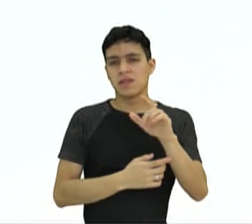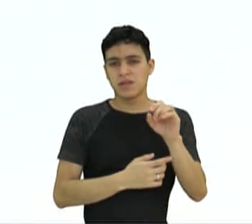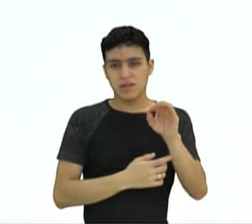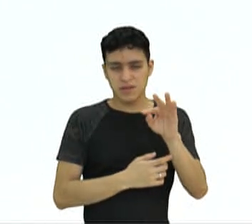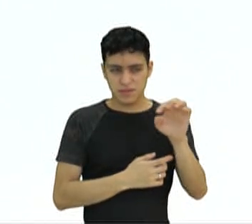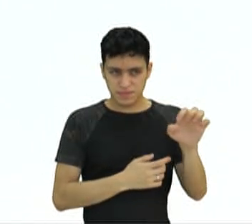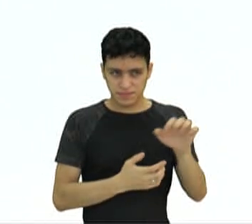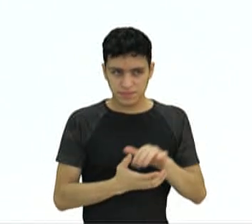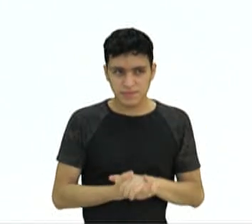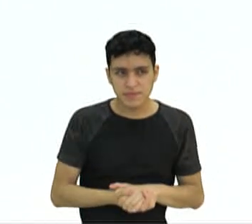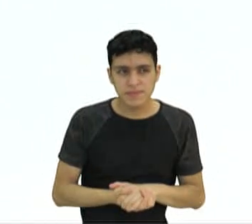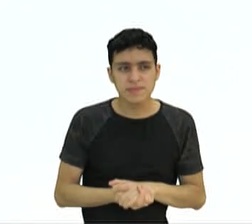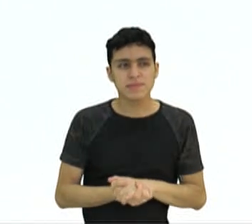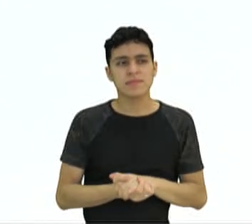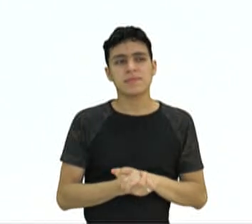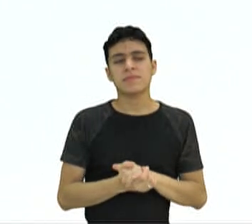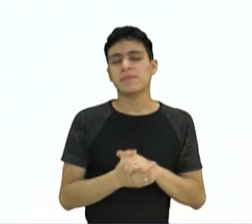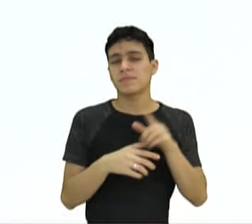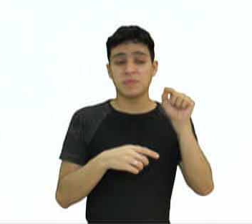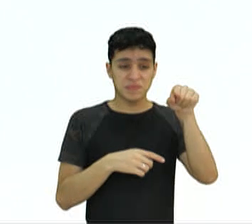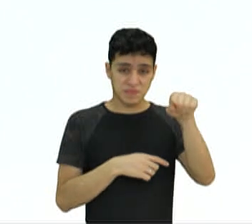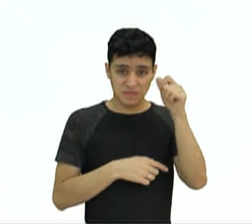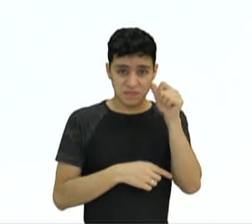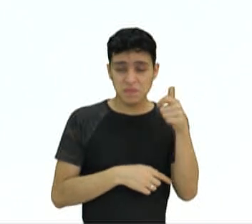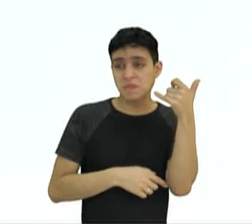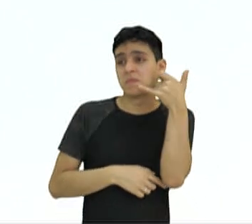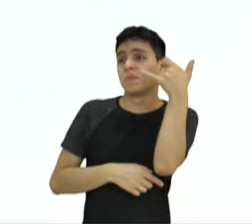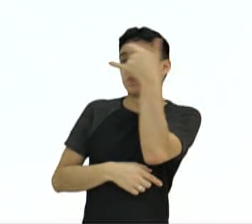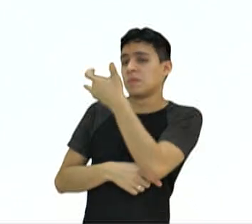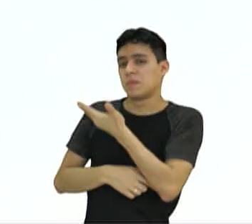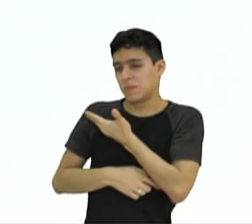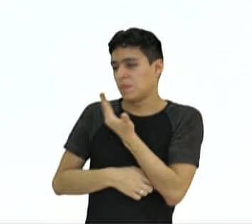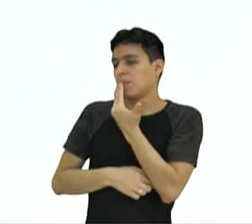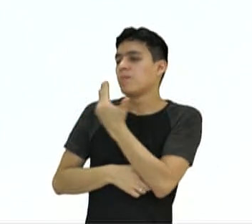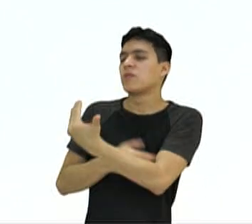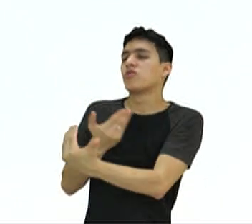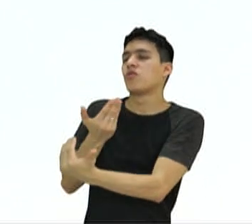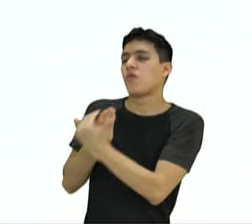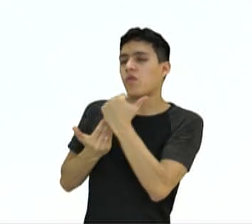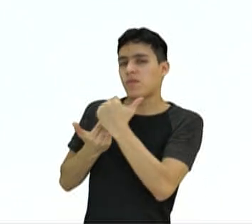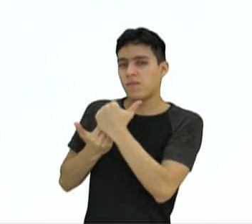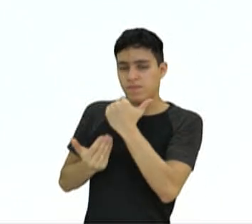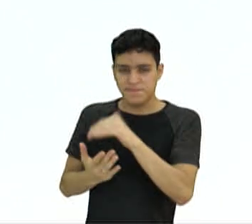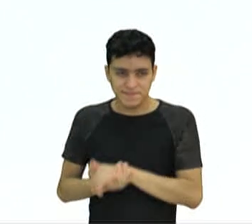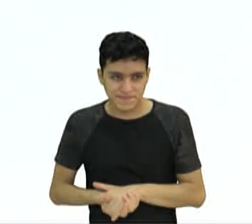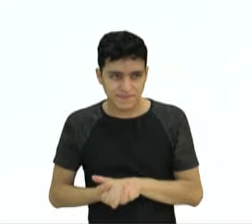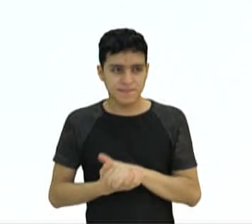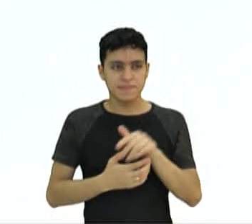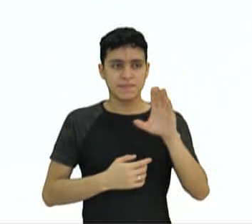to ask for advice. Foi a Charlotte que ligou para um amigo para pedir um conselho. B.